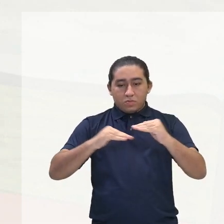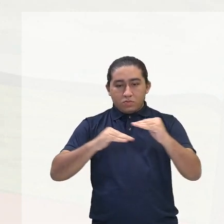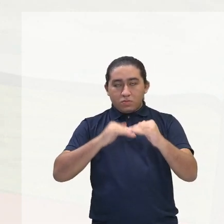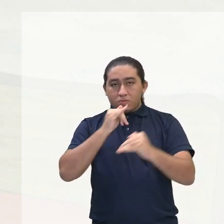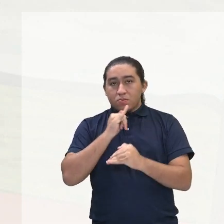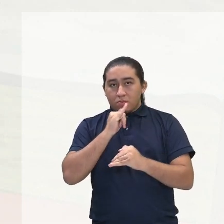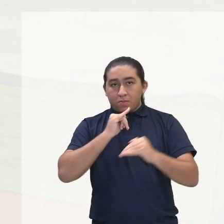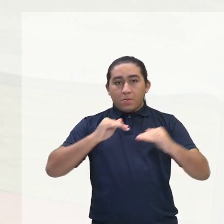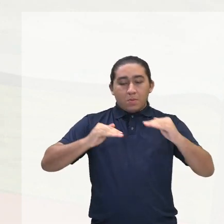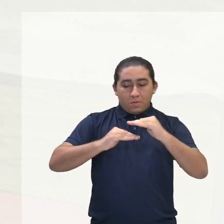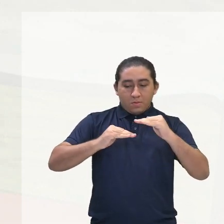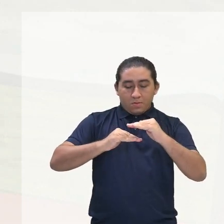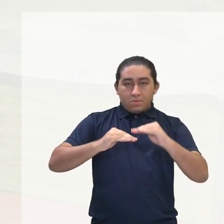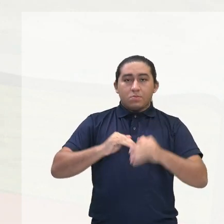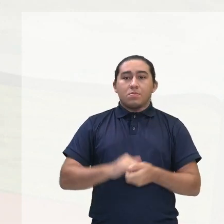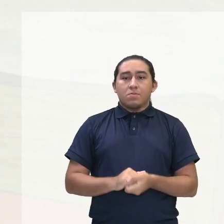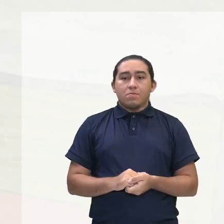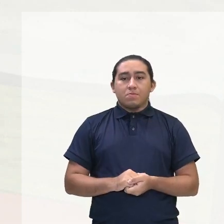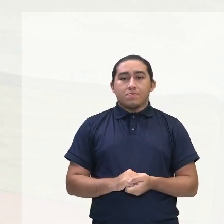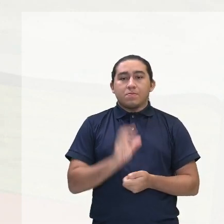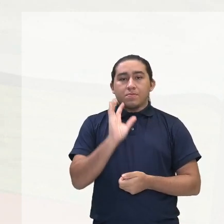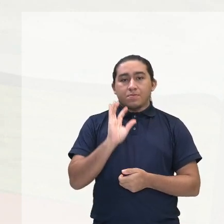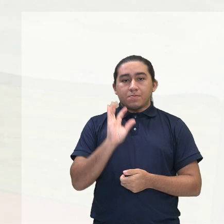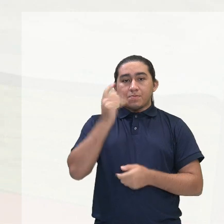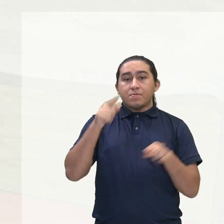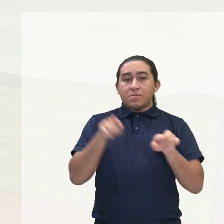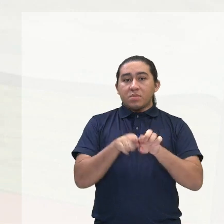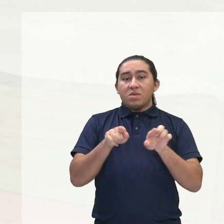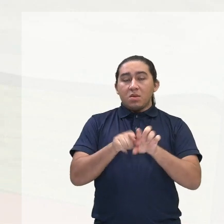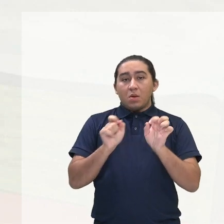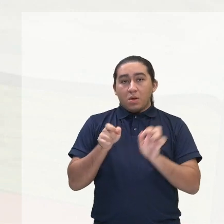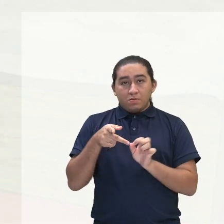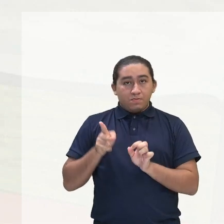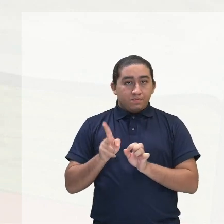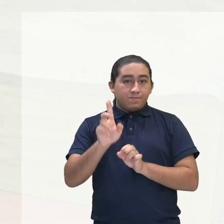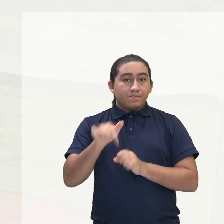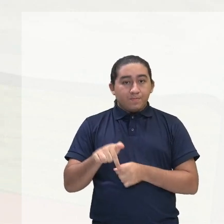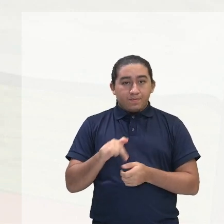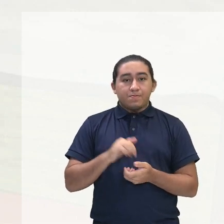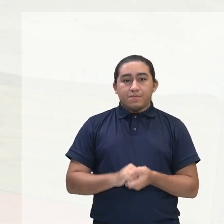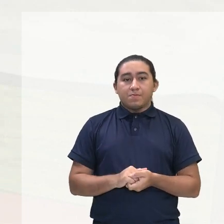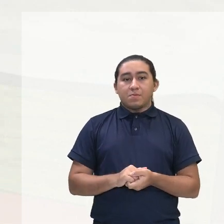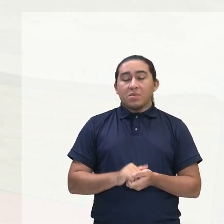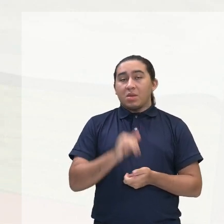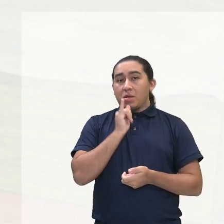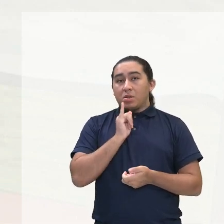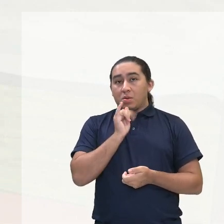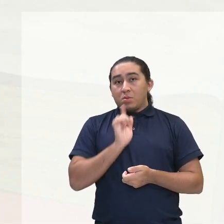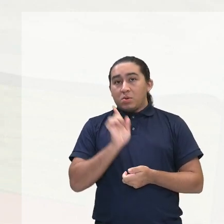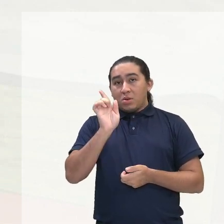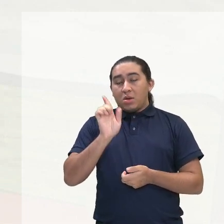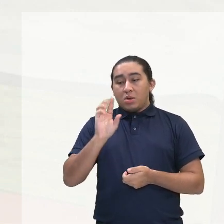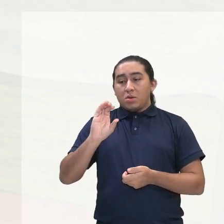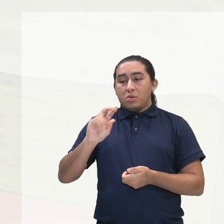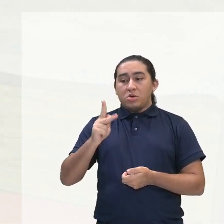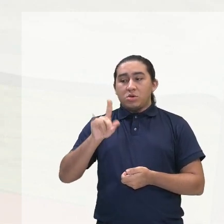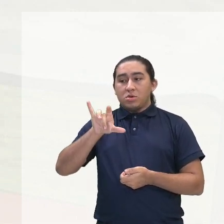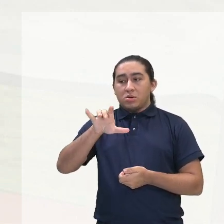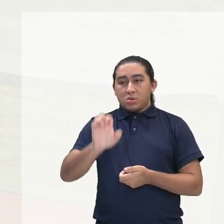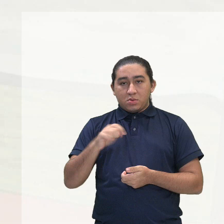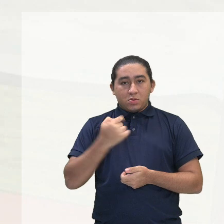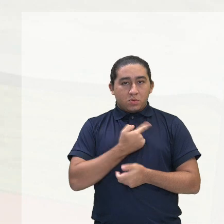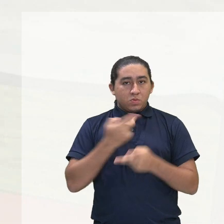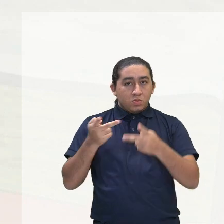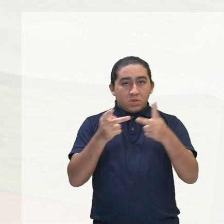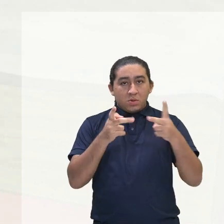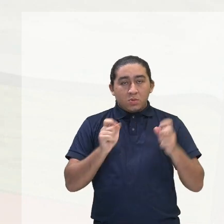movimentos convergentes, acontecem muito mais terremotos, como é o caso do Chile, né, onde a gente observa aqui a presença